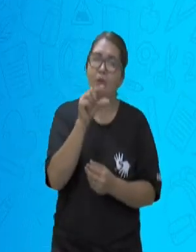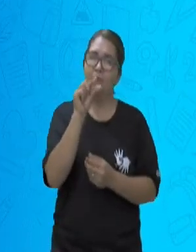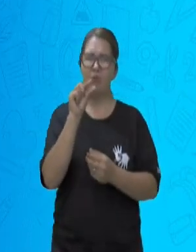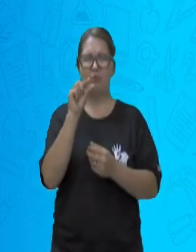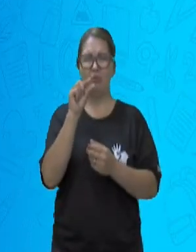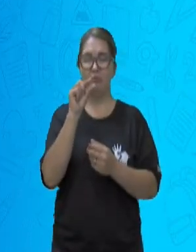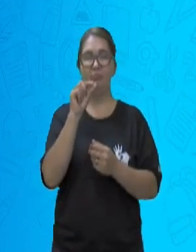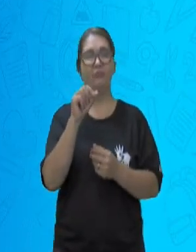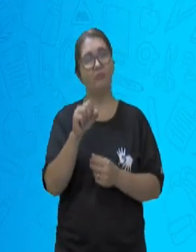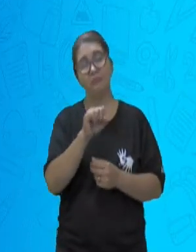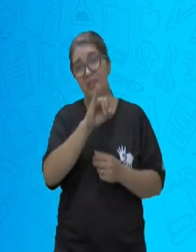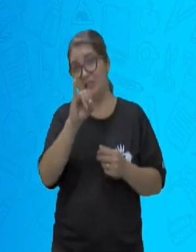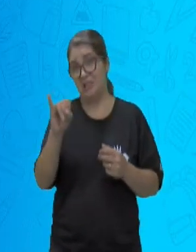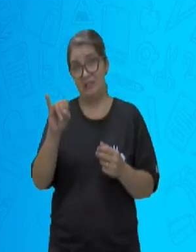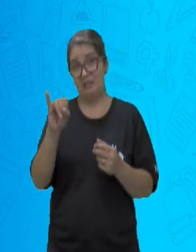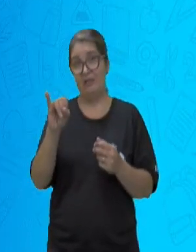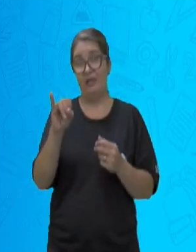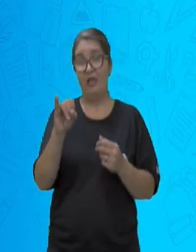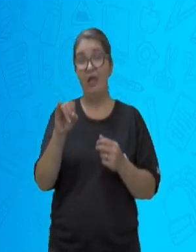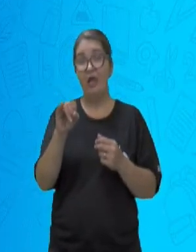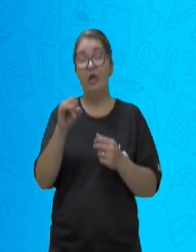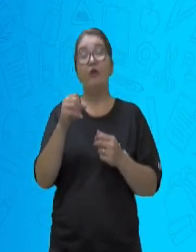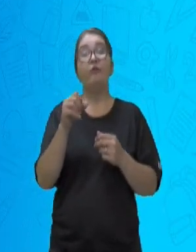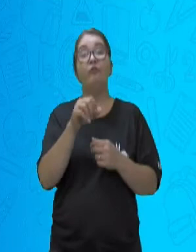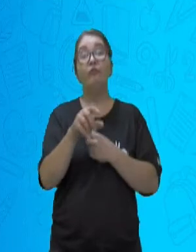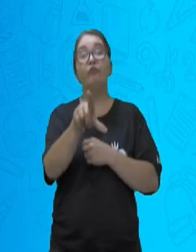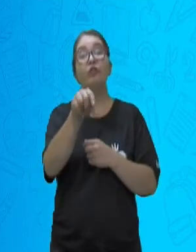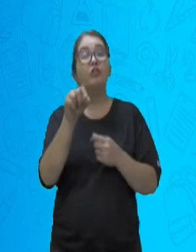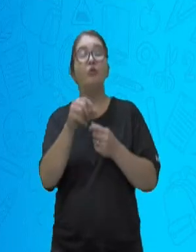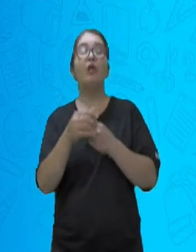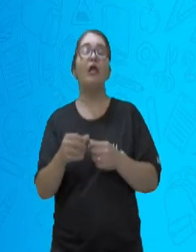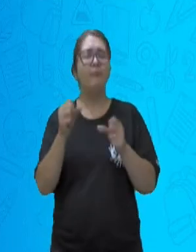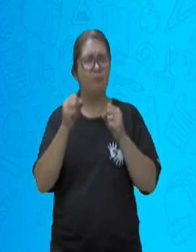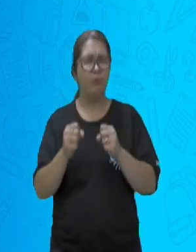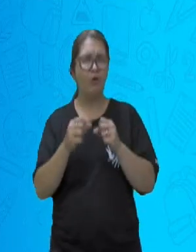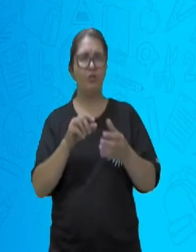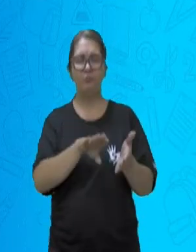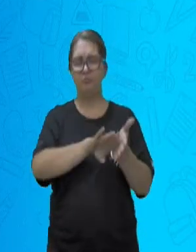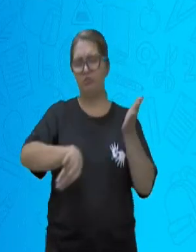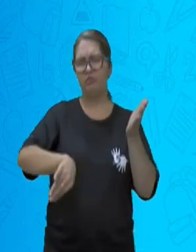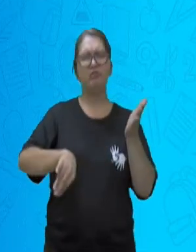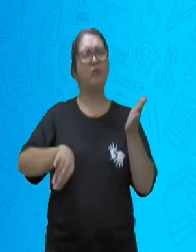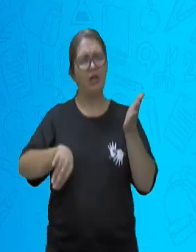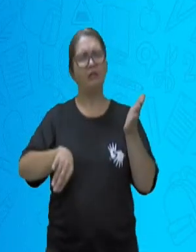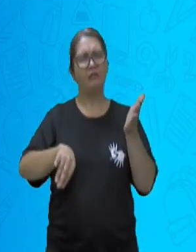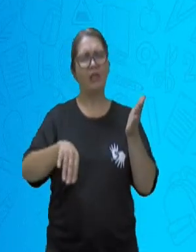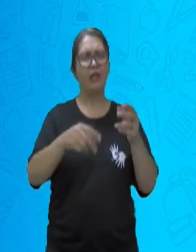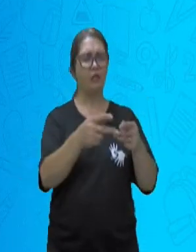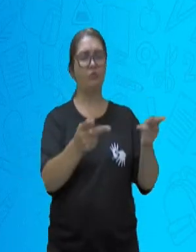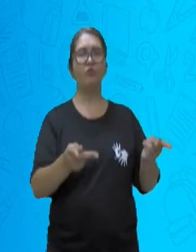seu cardápio. Eles são alimentos que dificultam o funcionamento do organismo.